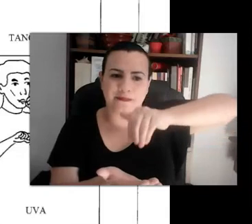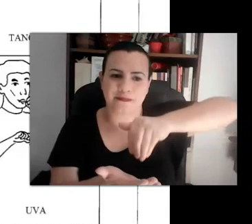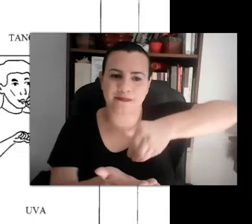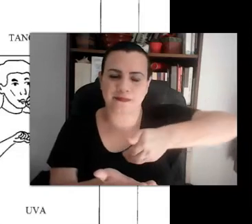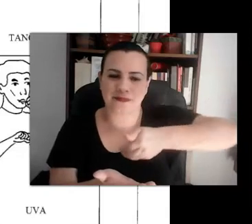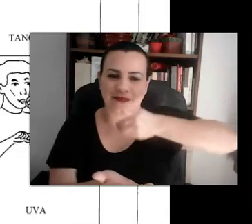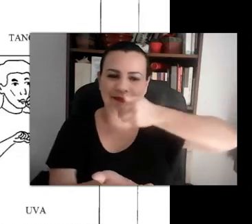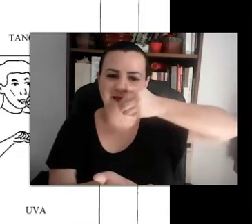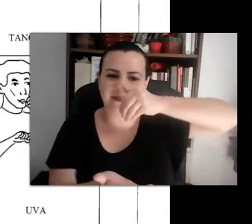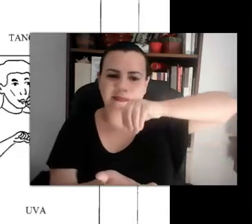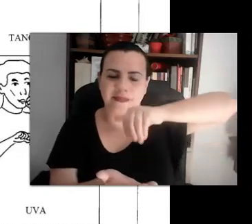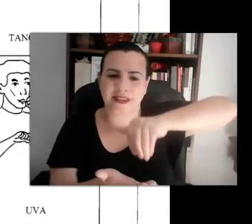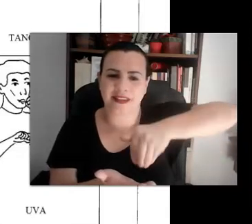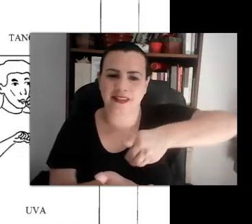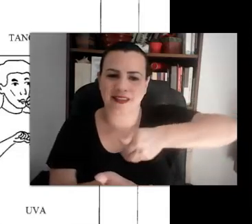abacate